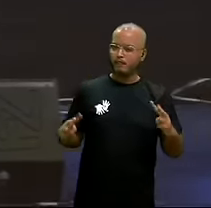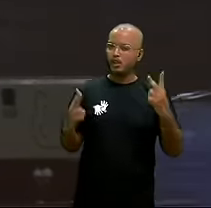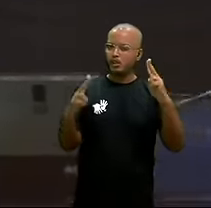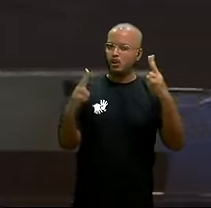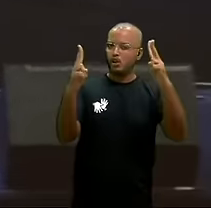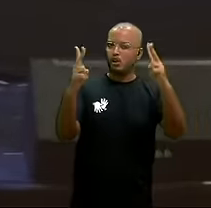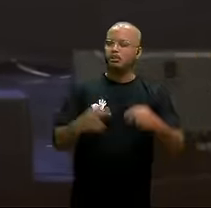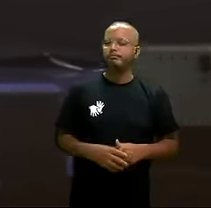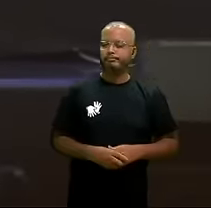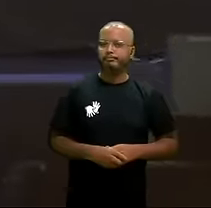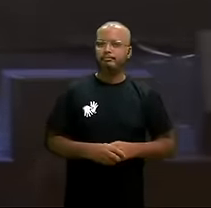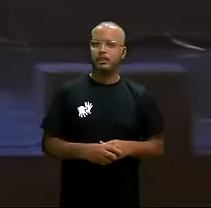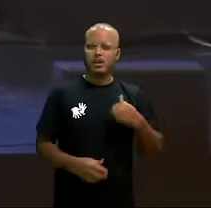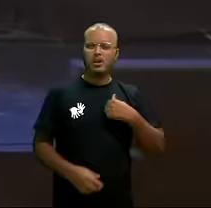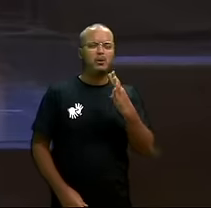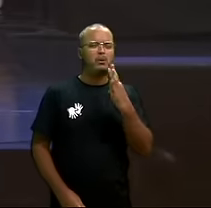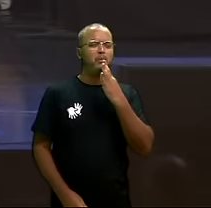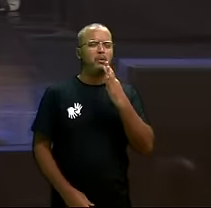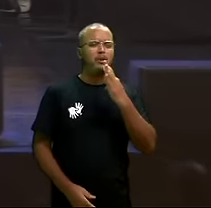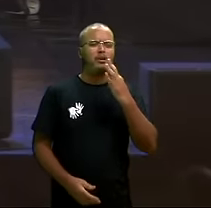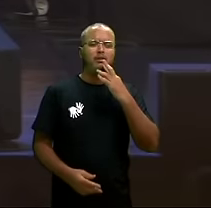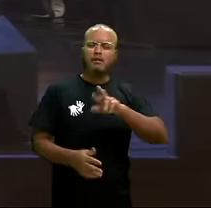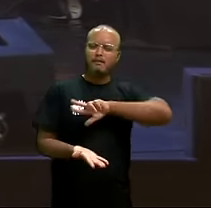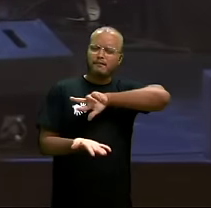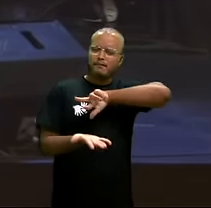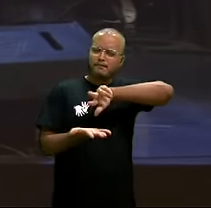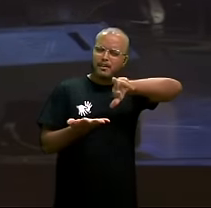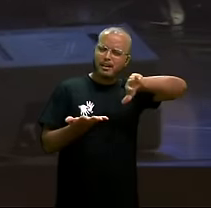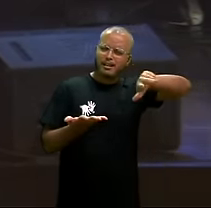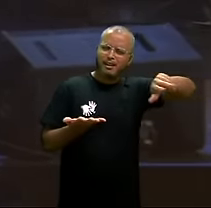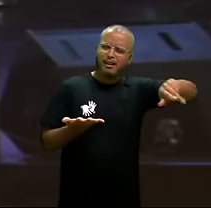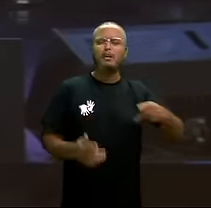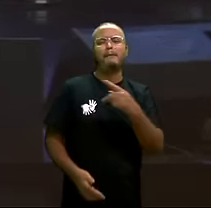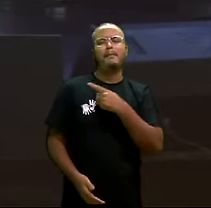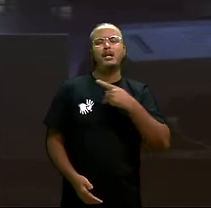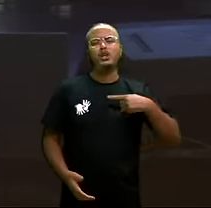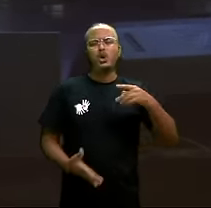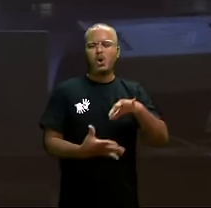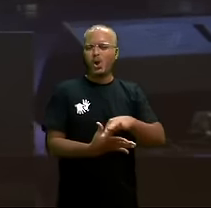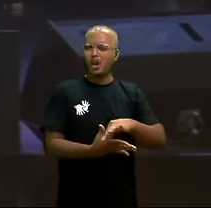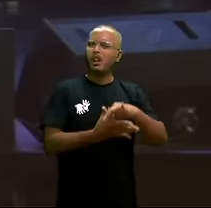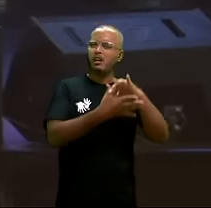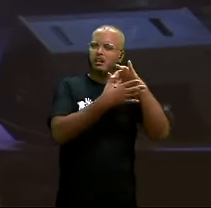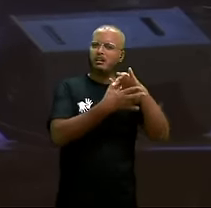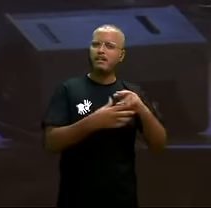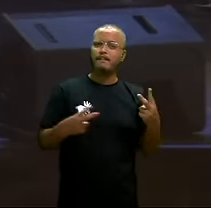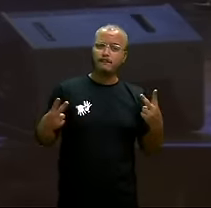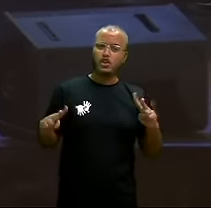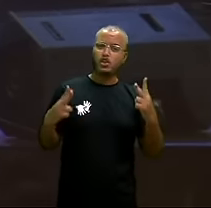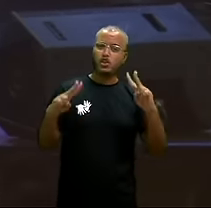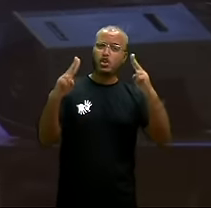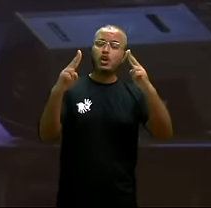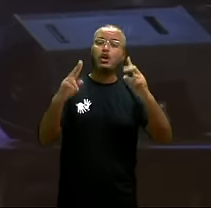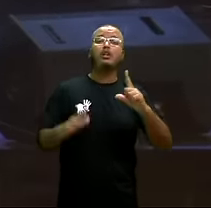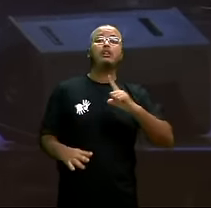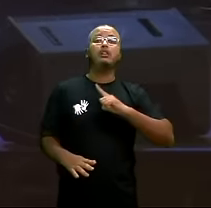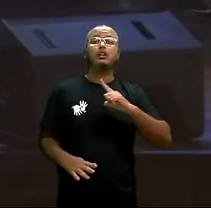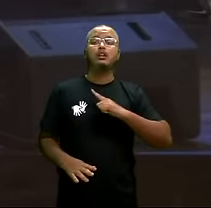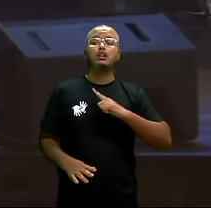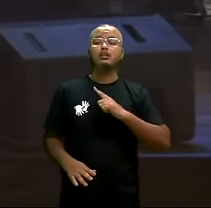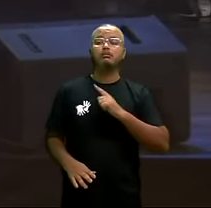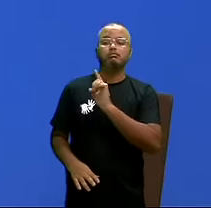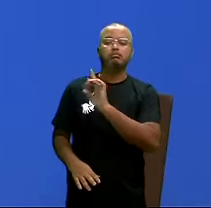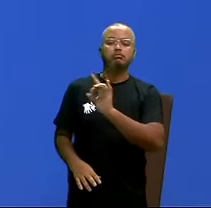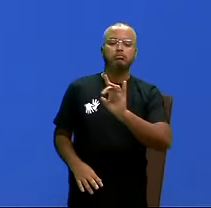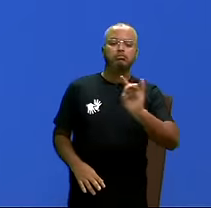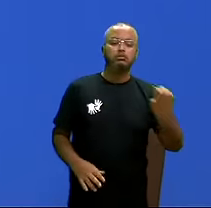vários empresários, conheço vários. Não são centenas, conheço milhares. E os que são mais vitoriosos, eles têm uma característica. Sabe qual é a característica? Eles